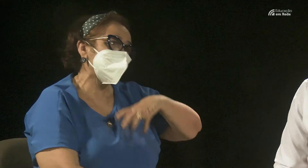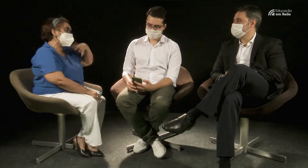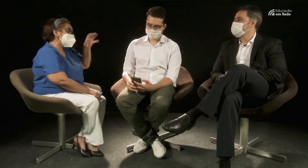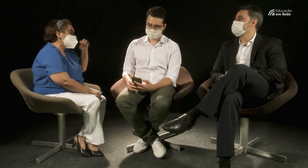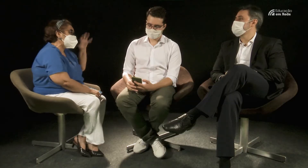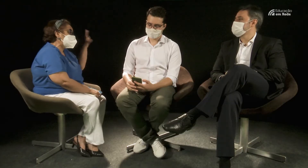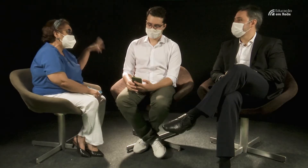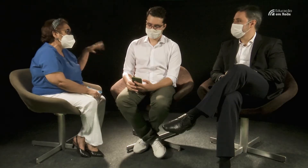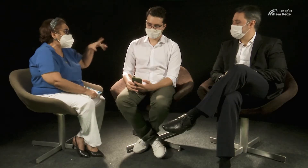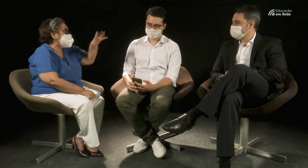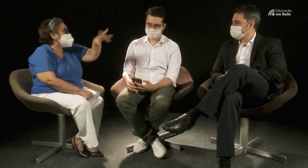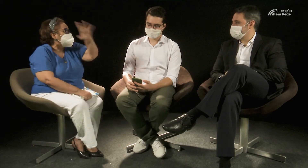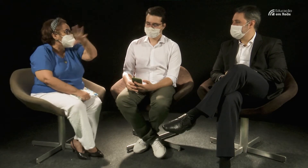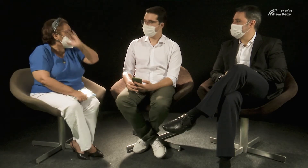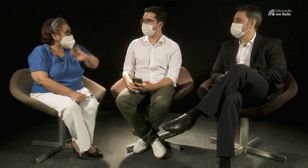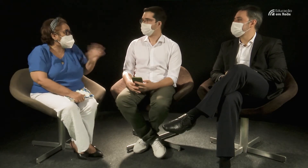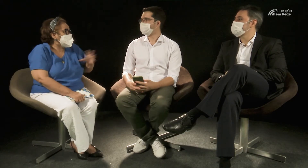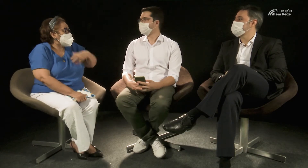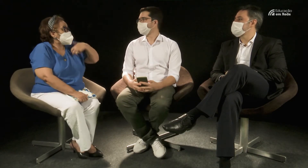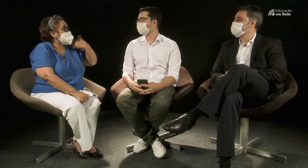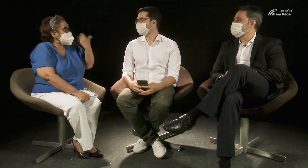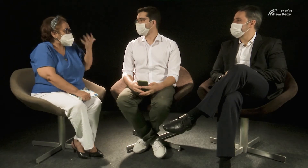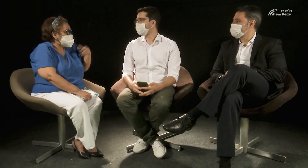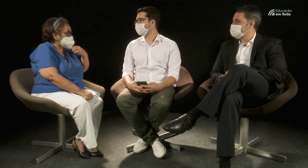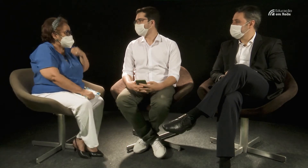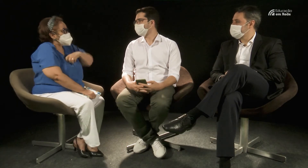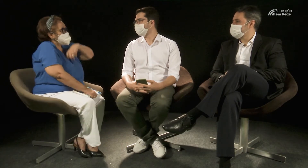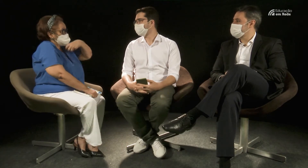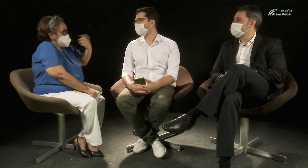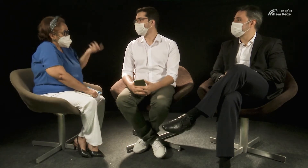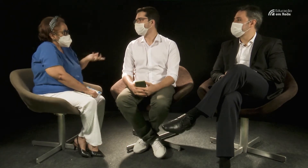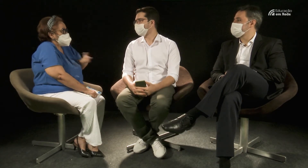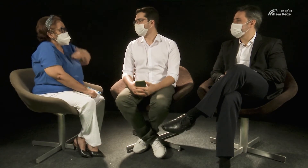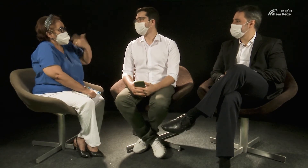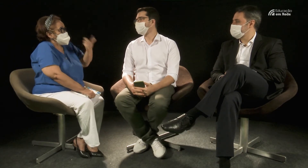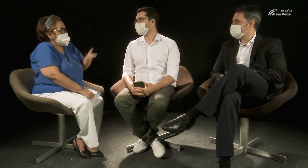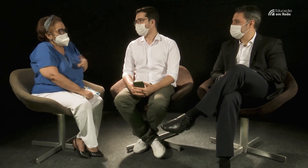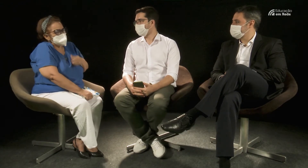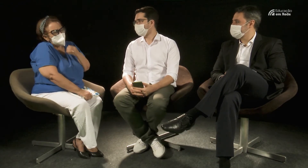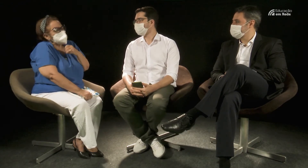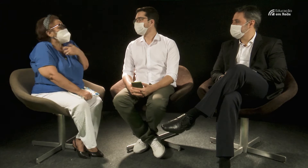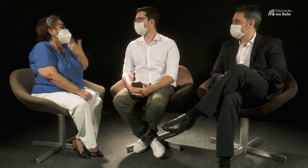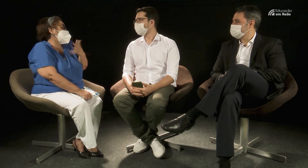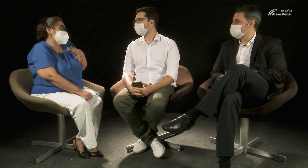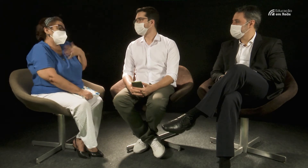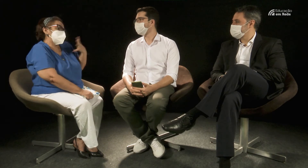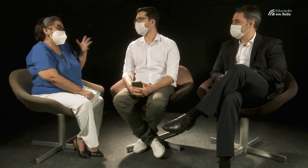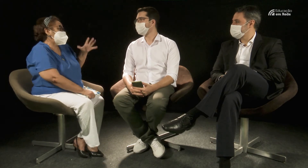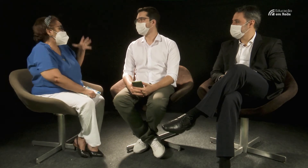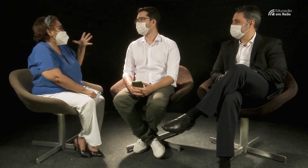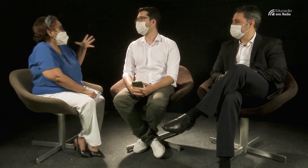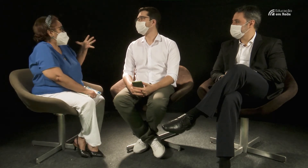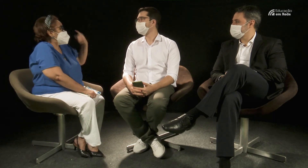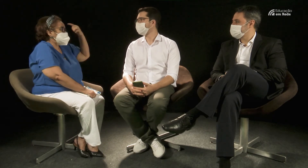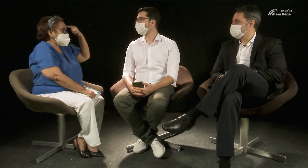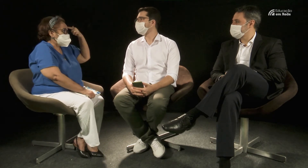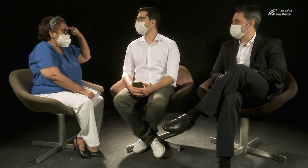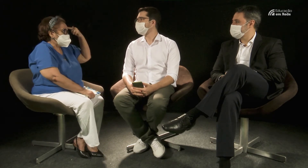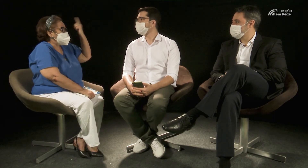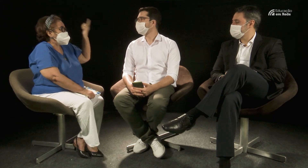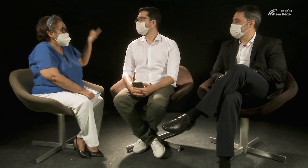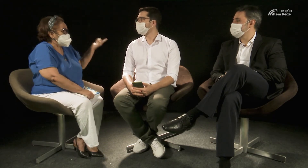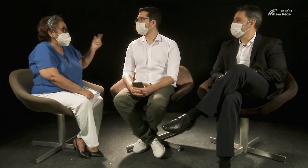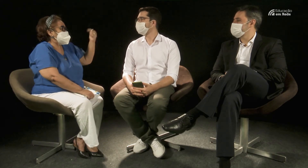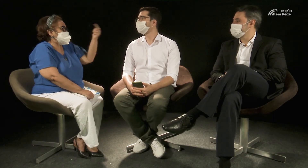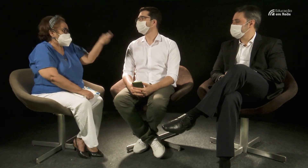cantar uma musiquinha que a mão limpa, tá. Aí, através da música, todo mundo se envolvendo, aí ela disse, porque eu não gosto, eu tenho um filho. Aí veja